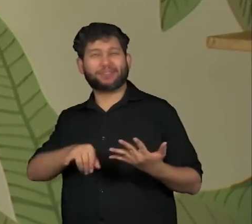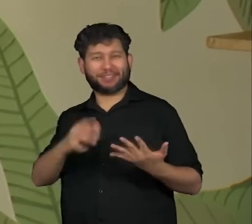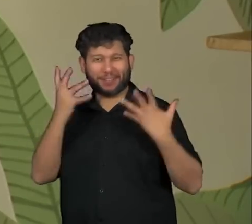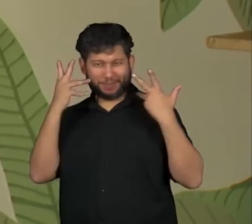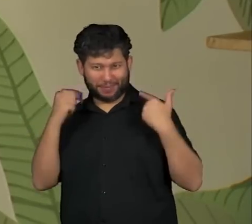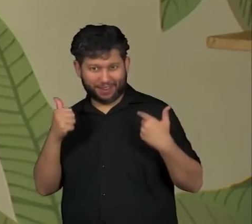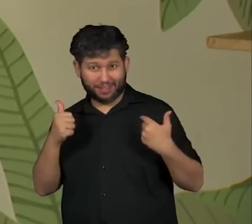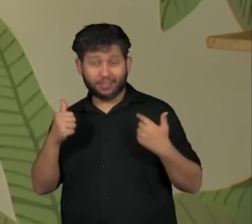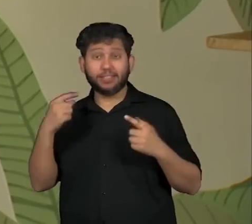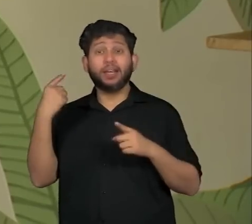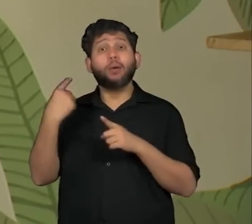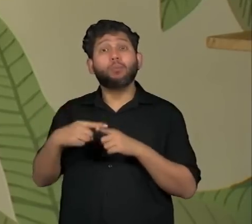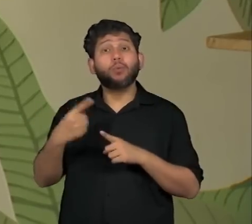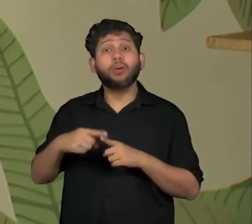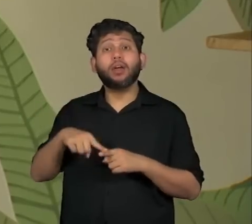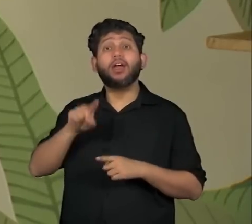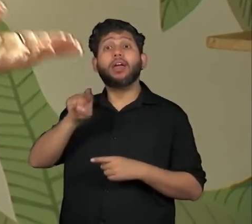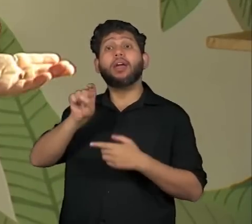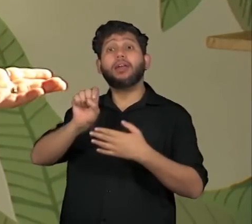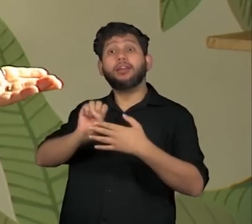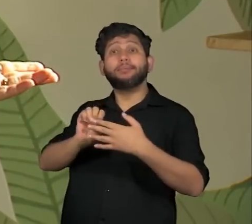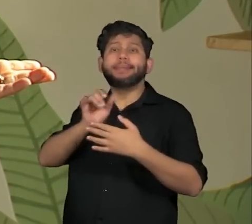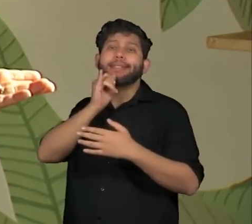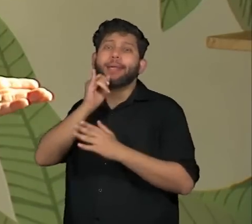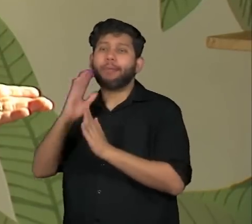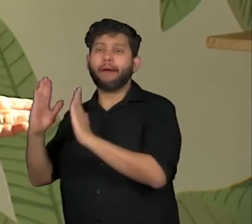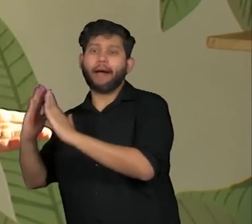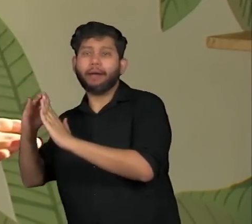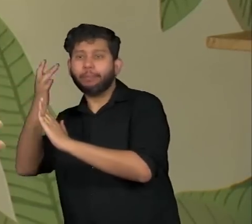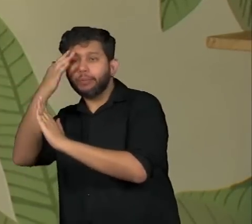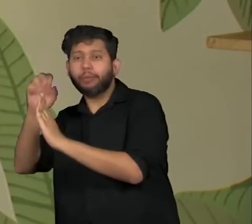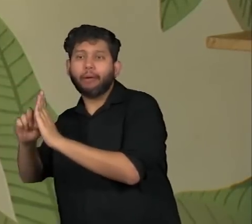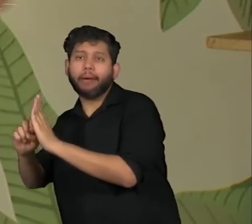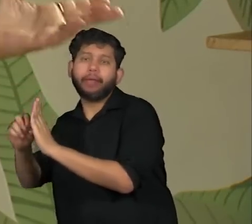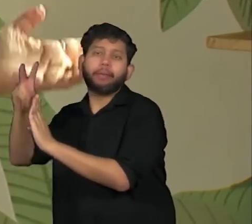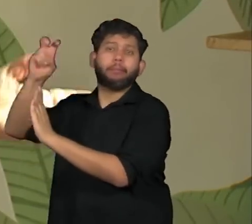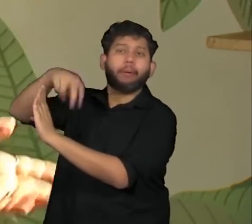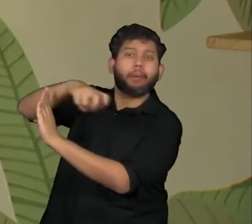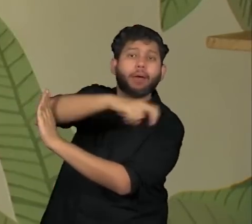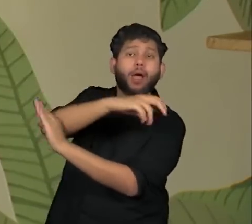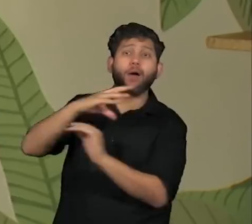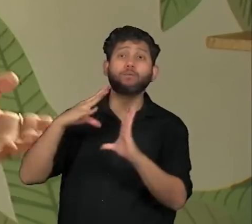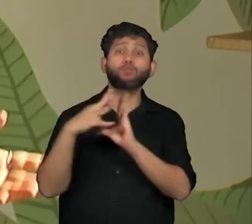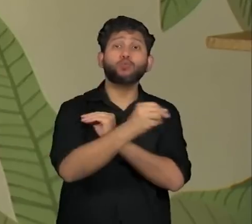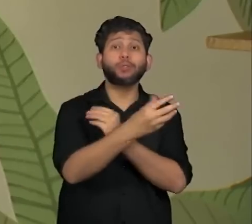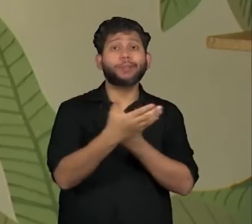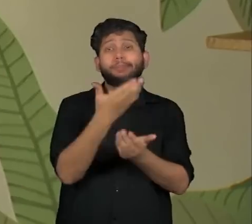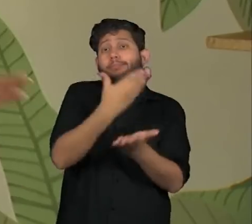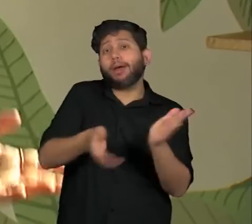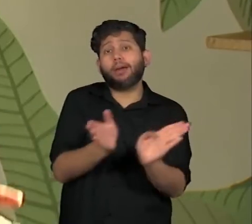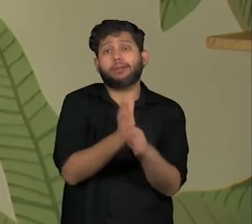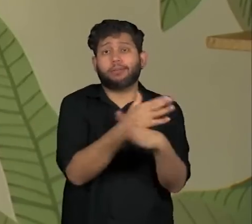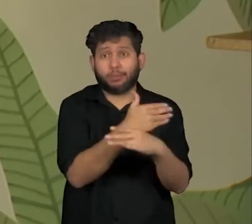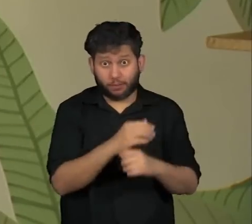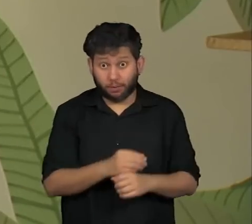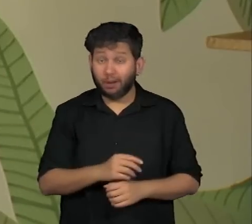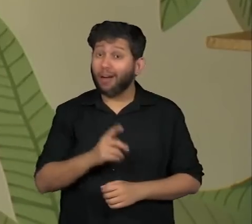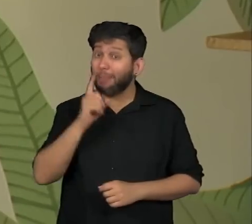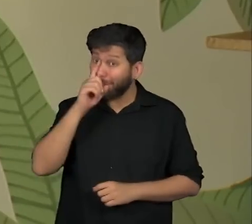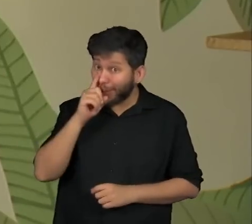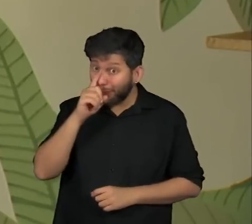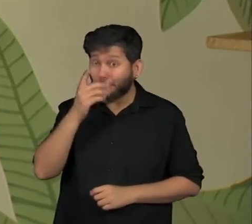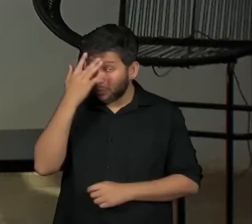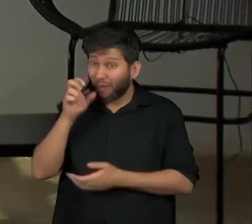desses passeios, dessas voltinhas. Sem contar os maus tratos, né, que ocorrem, que são diversos, atropelamento,